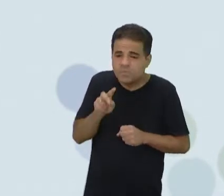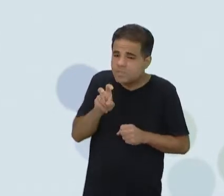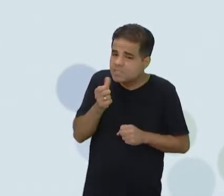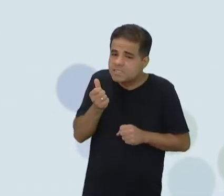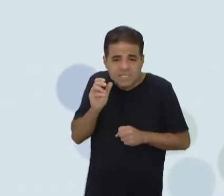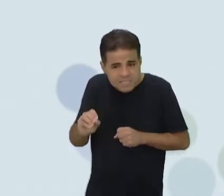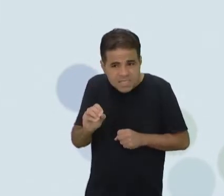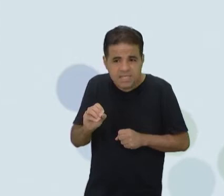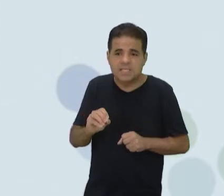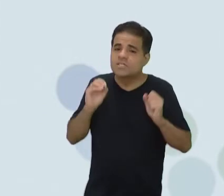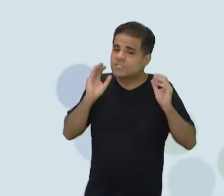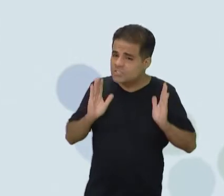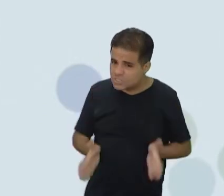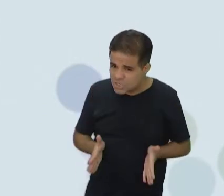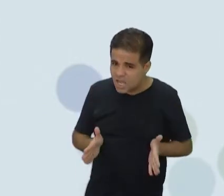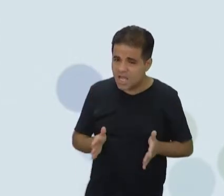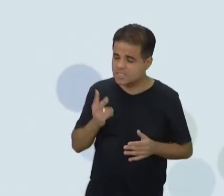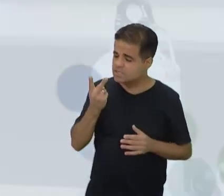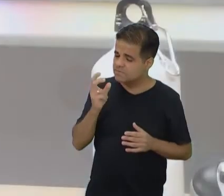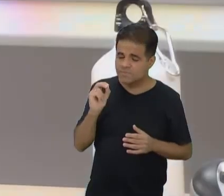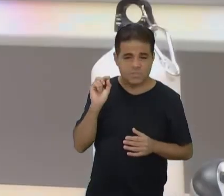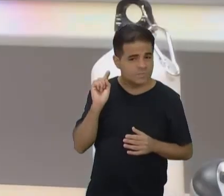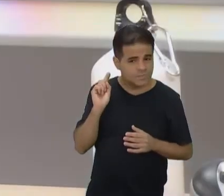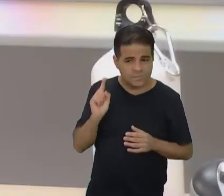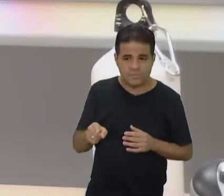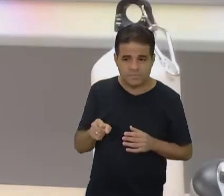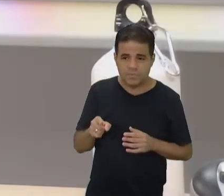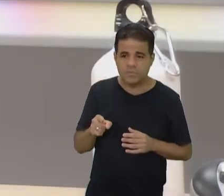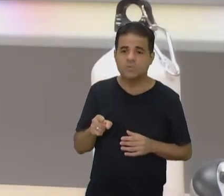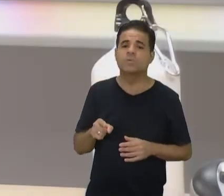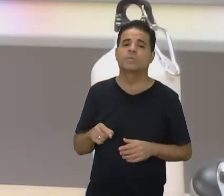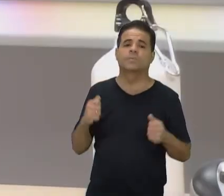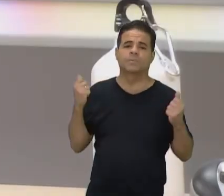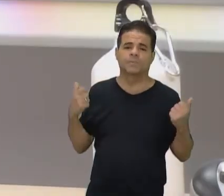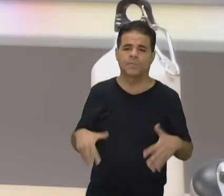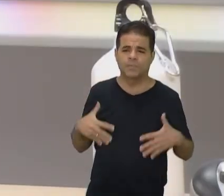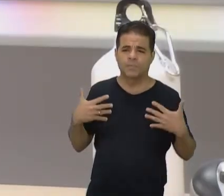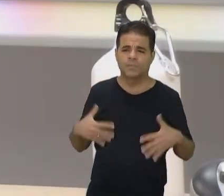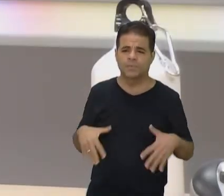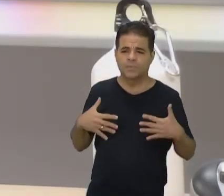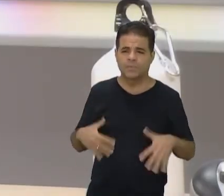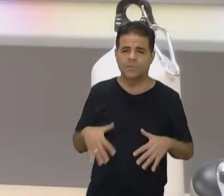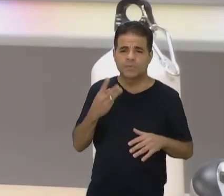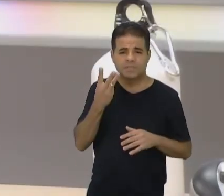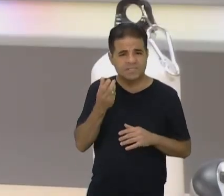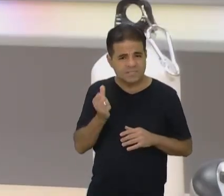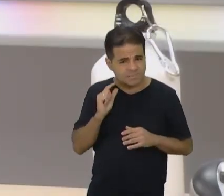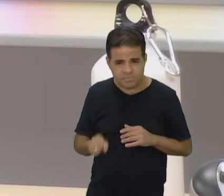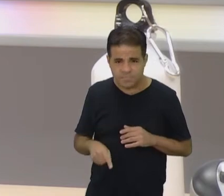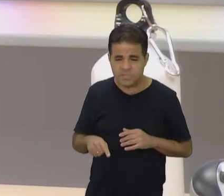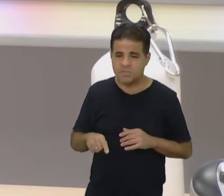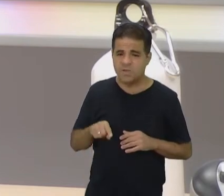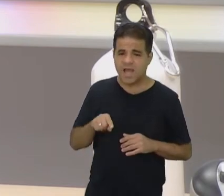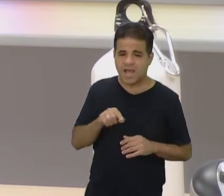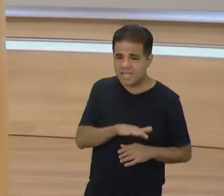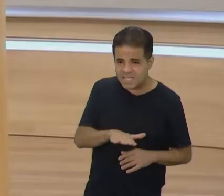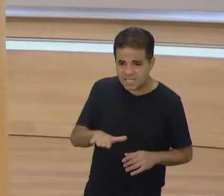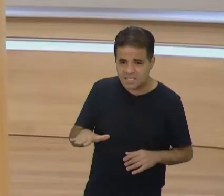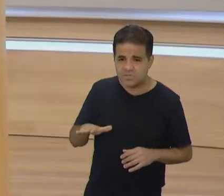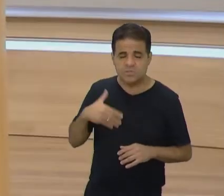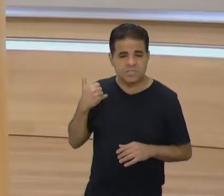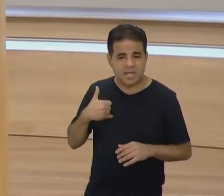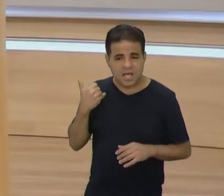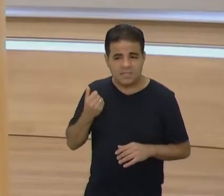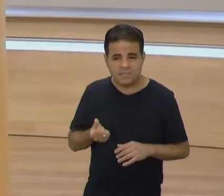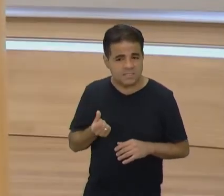16.560. Já tinha sido 20 mil. Já tinha sido 20 mil. E aqui, em média, 16, já foi 36 mil. A criança completando só 6 anos de idade.